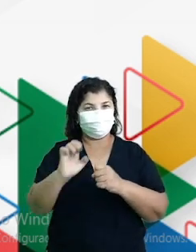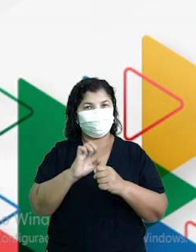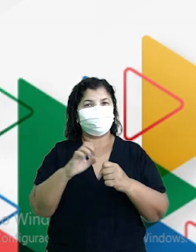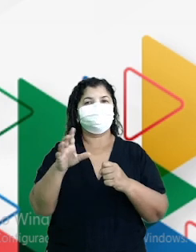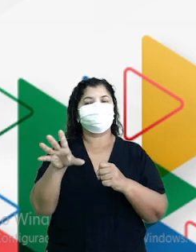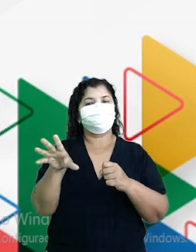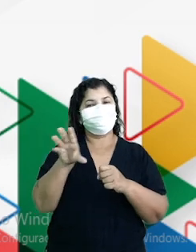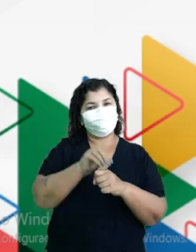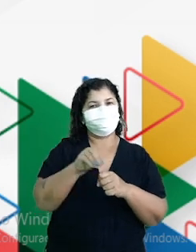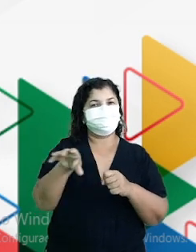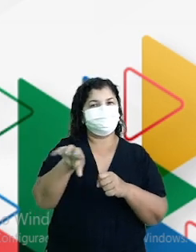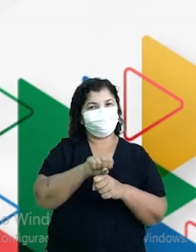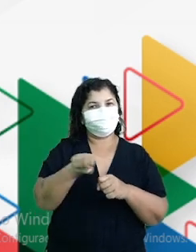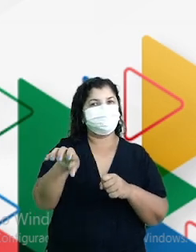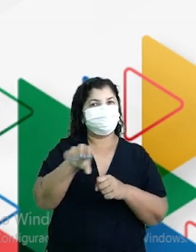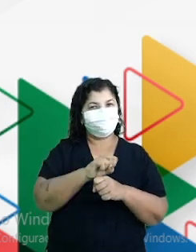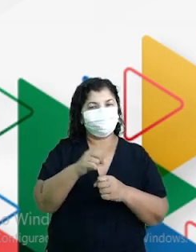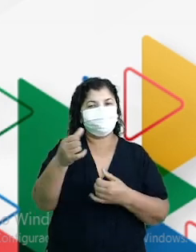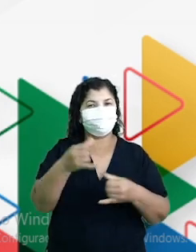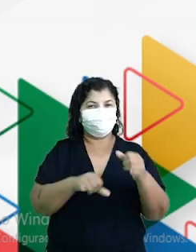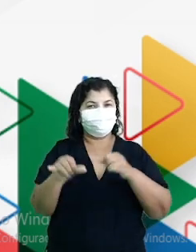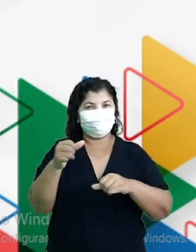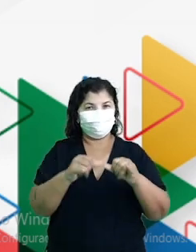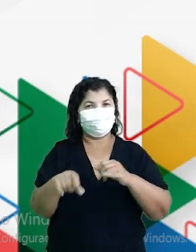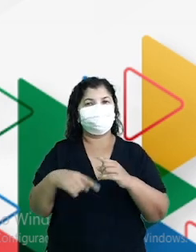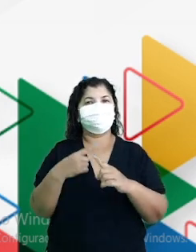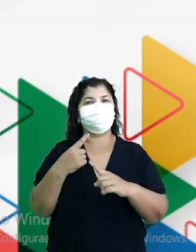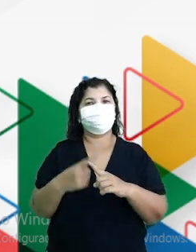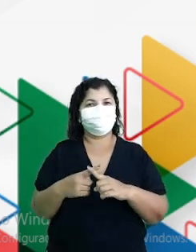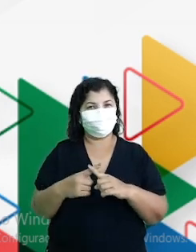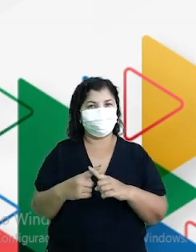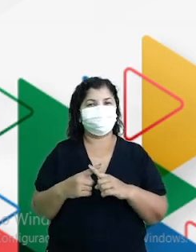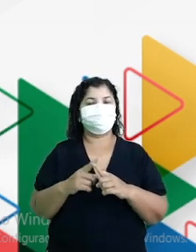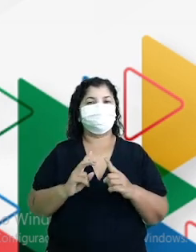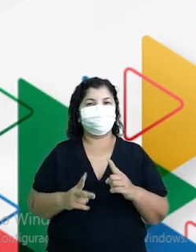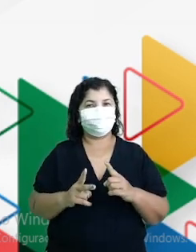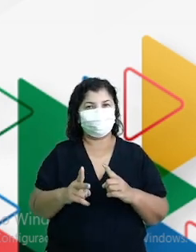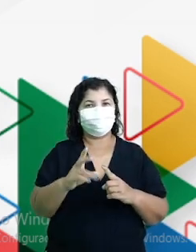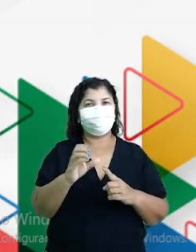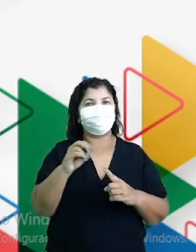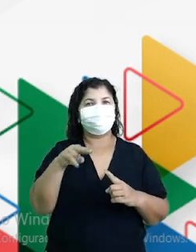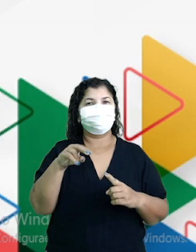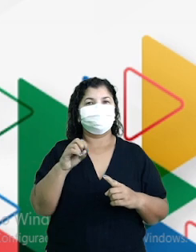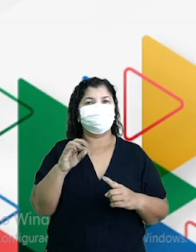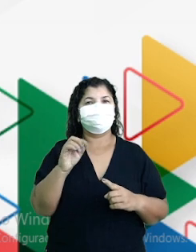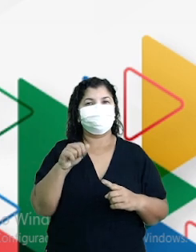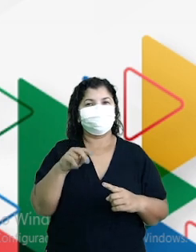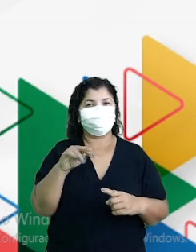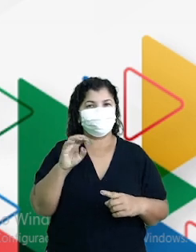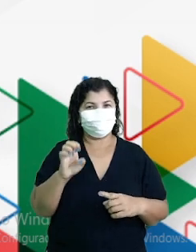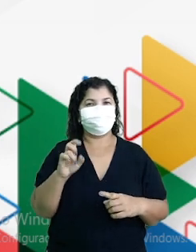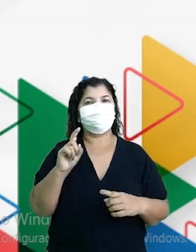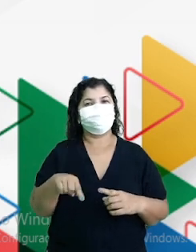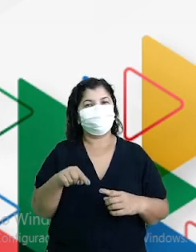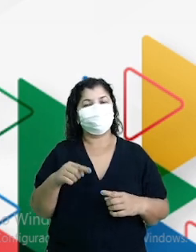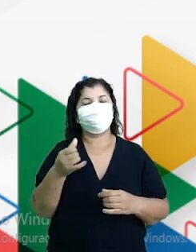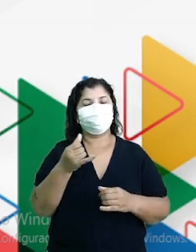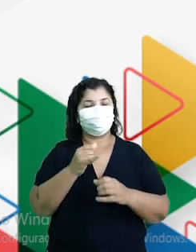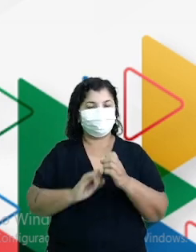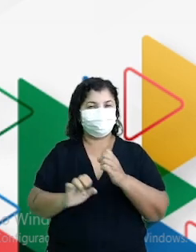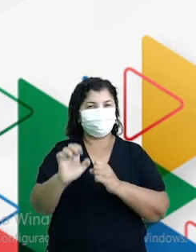químico para o outro no processo, vezes uma constante, a constante de Faraday, que é a carga de um mol de